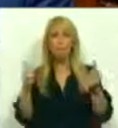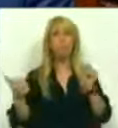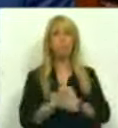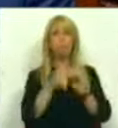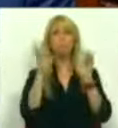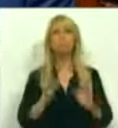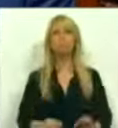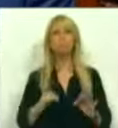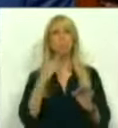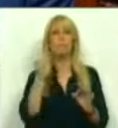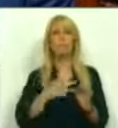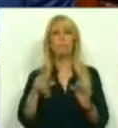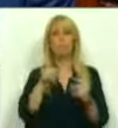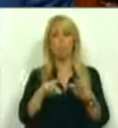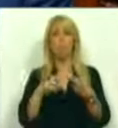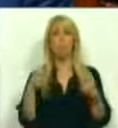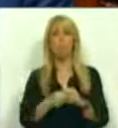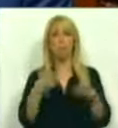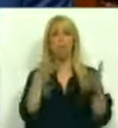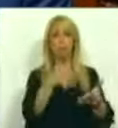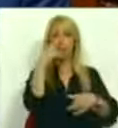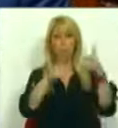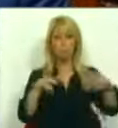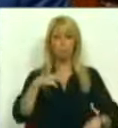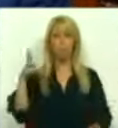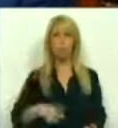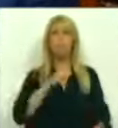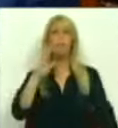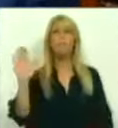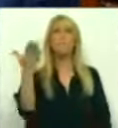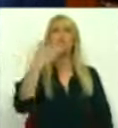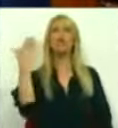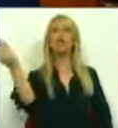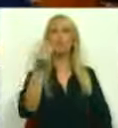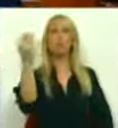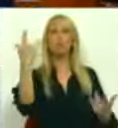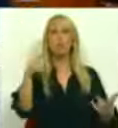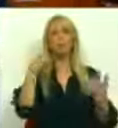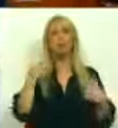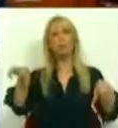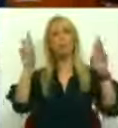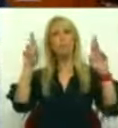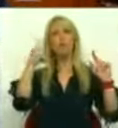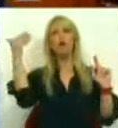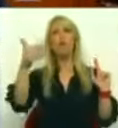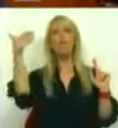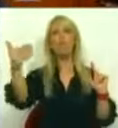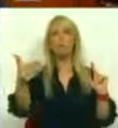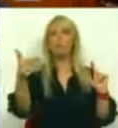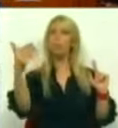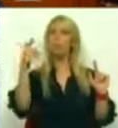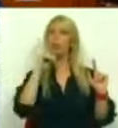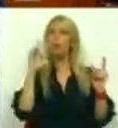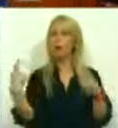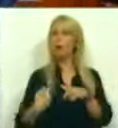problema e ajudar os portugueses a trabalhar e, sobretudo, a nossa juventude a ter uma perspectiva de futuro mais animadora